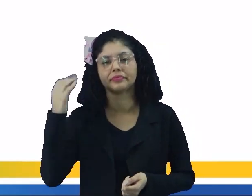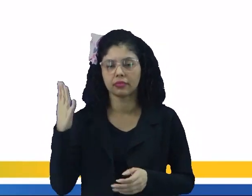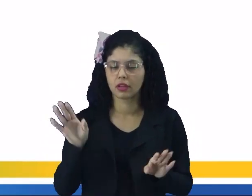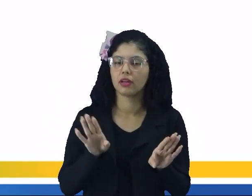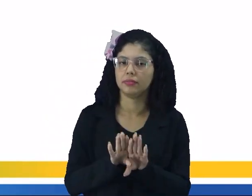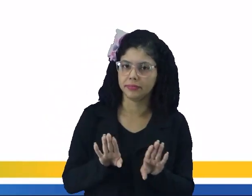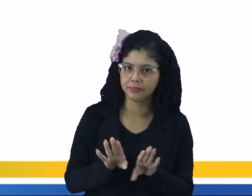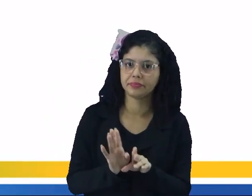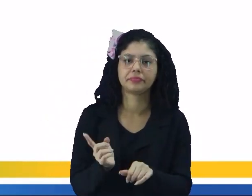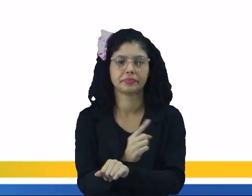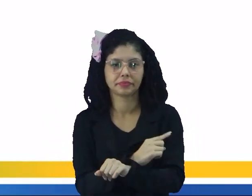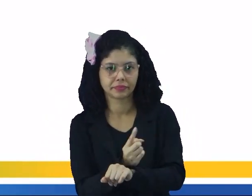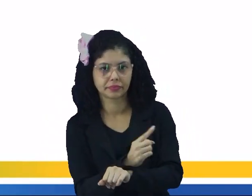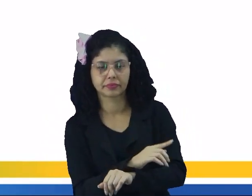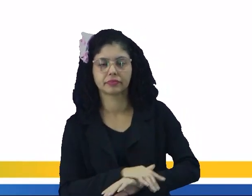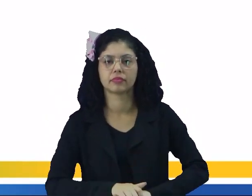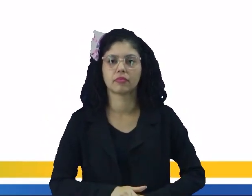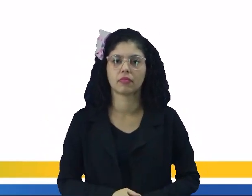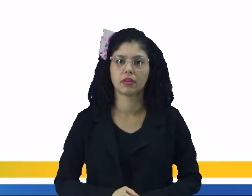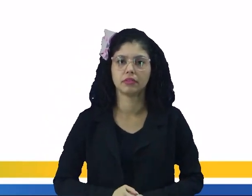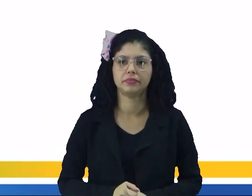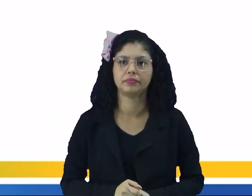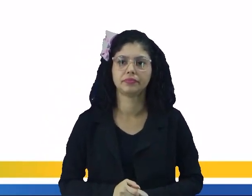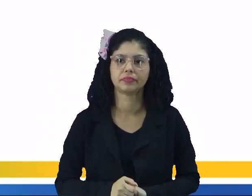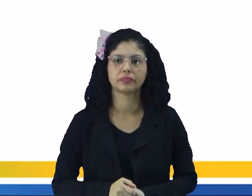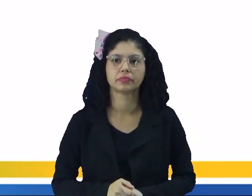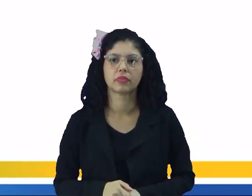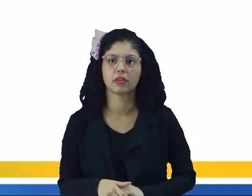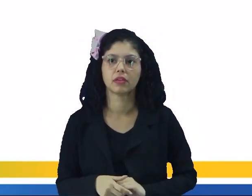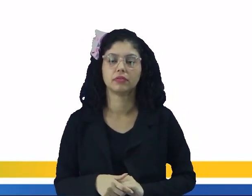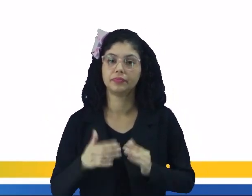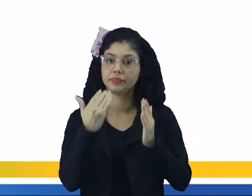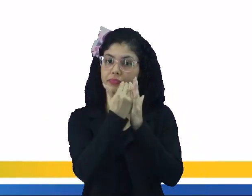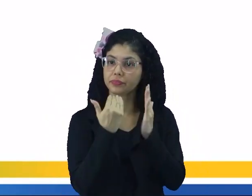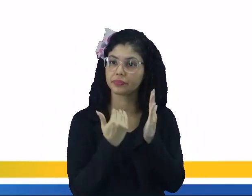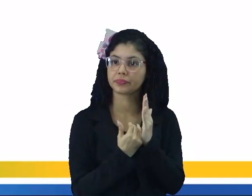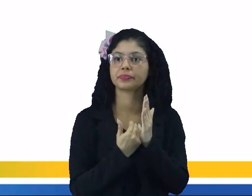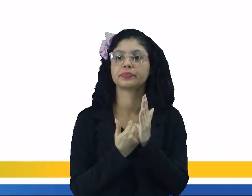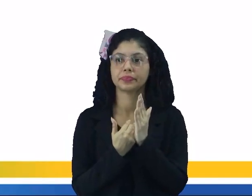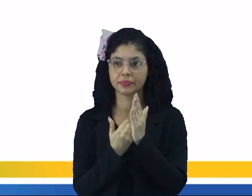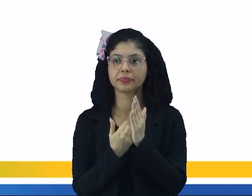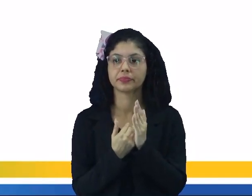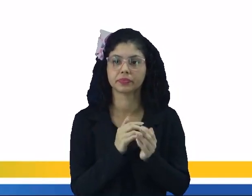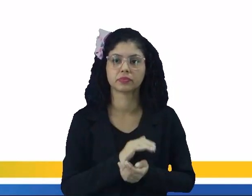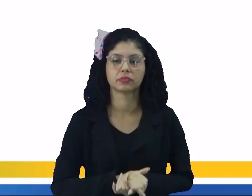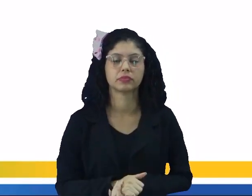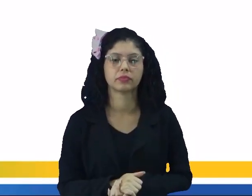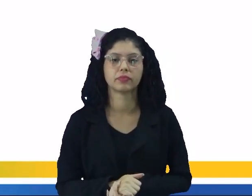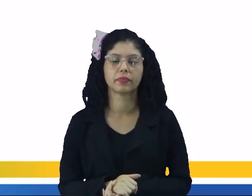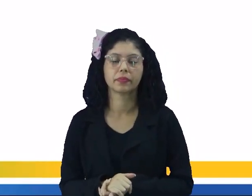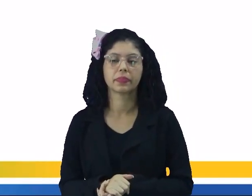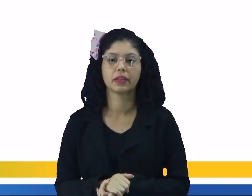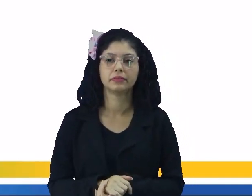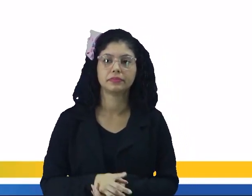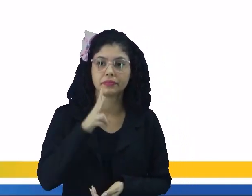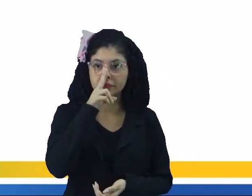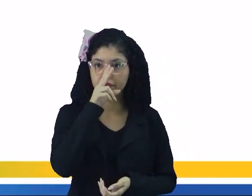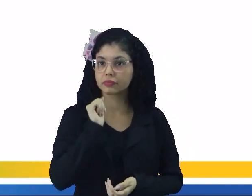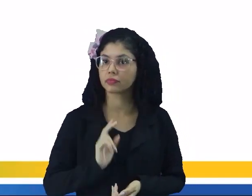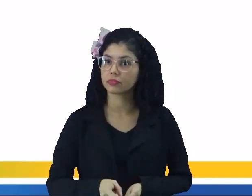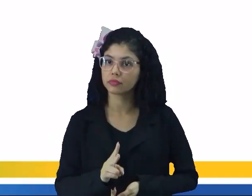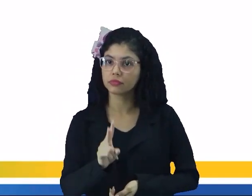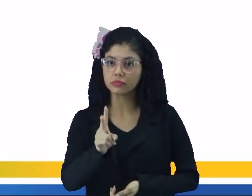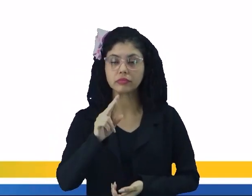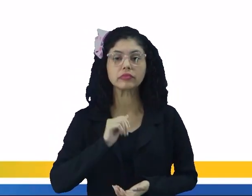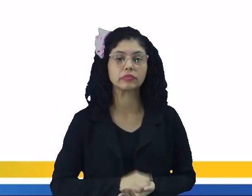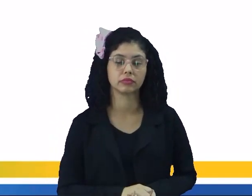aceleração também aumentou. Agora vamos ver no quadro abaixo, né? Nós temos agora que a força vai